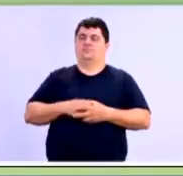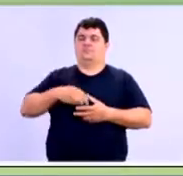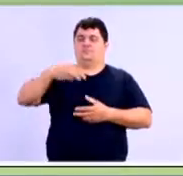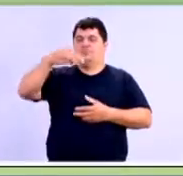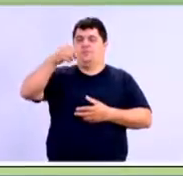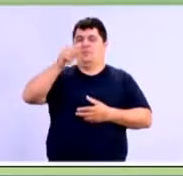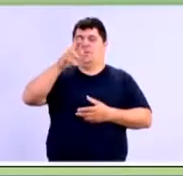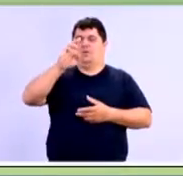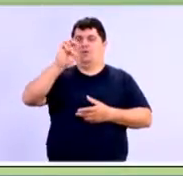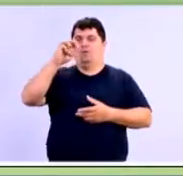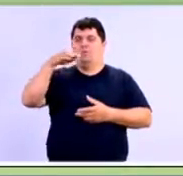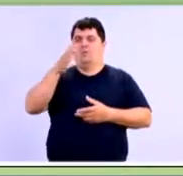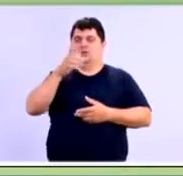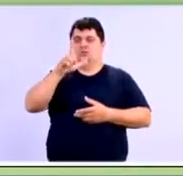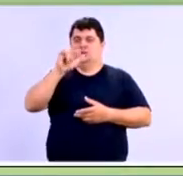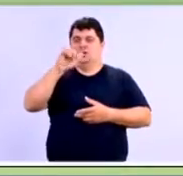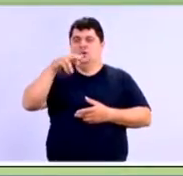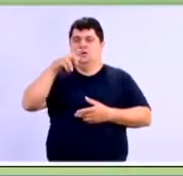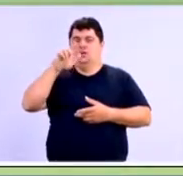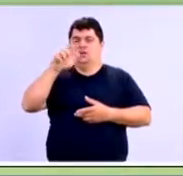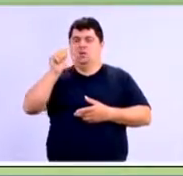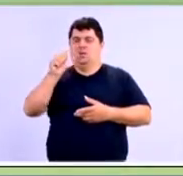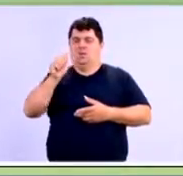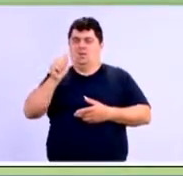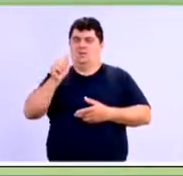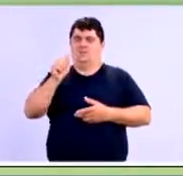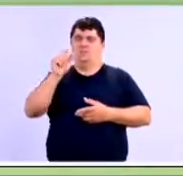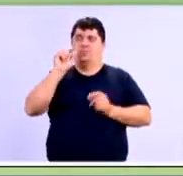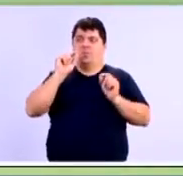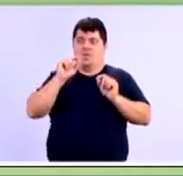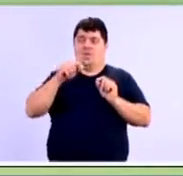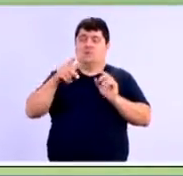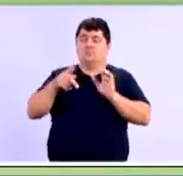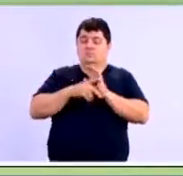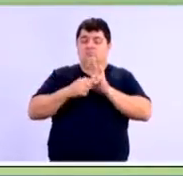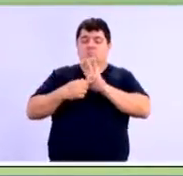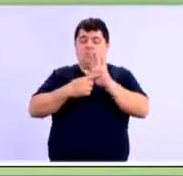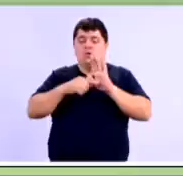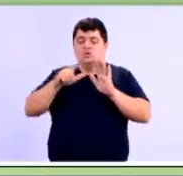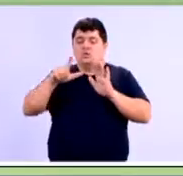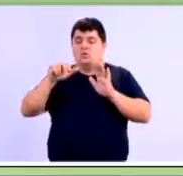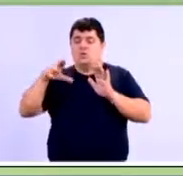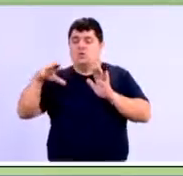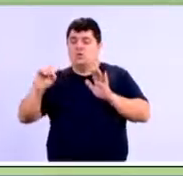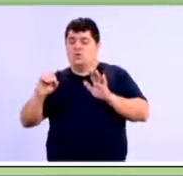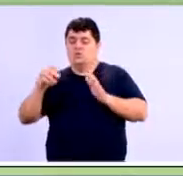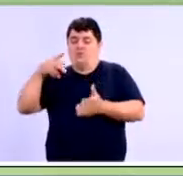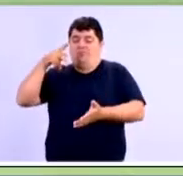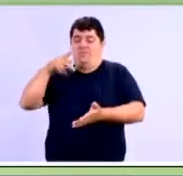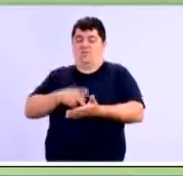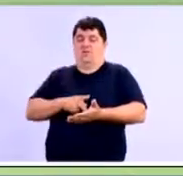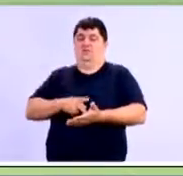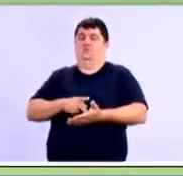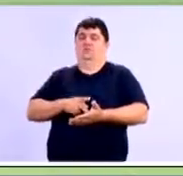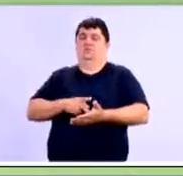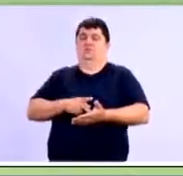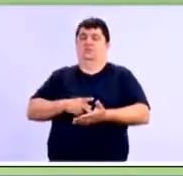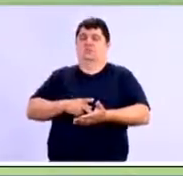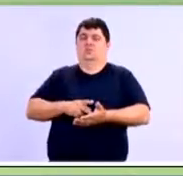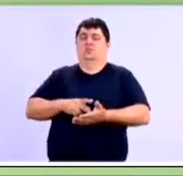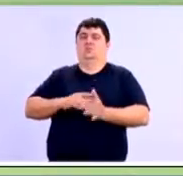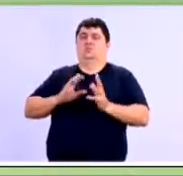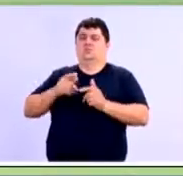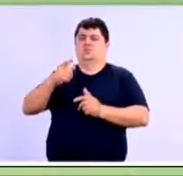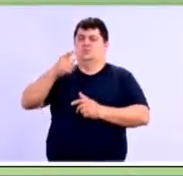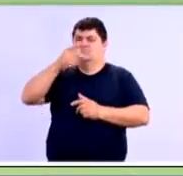A margem líquida. Esta margem estabelece o lucro da empresa que é esperado pelos sócios